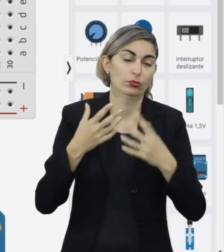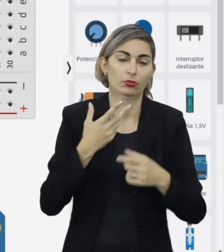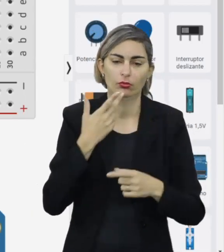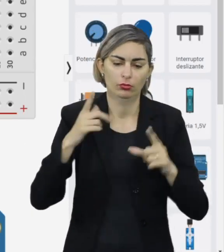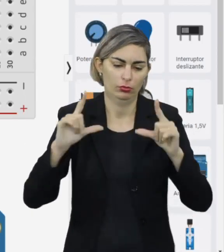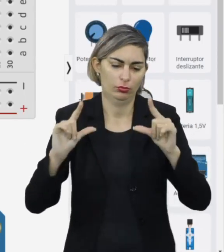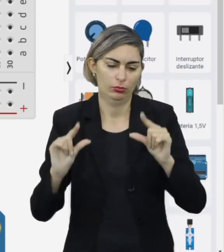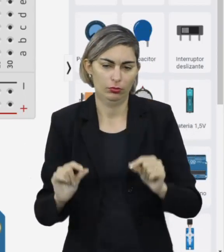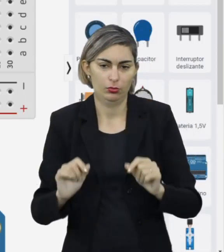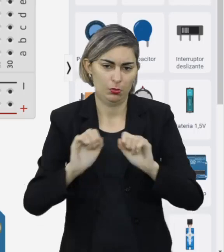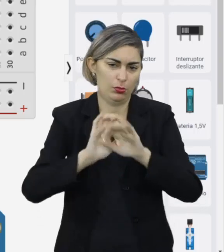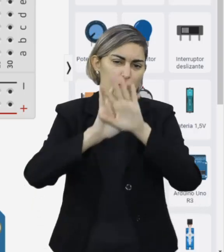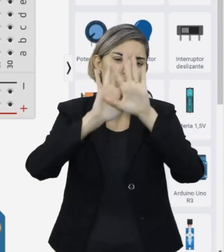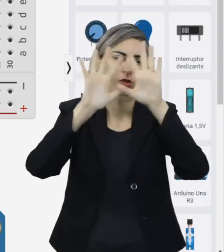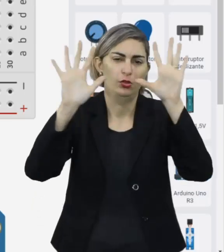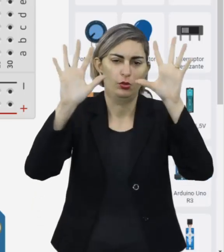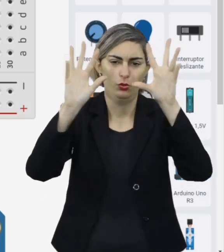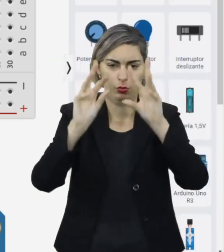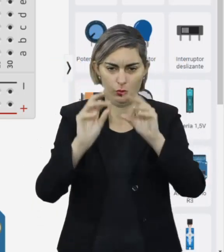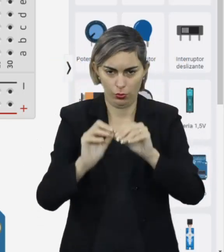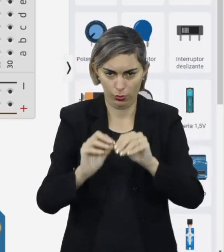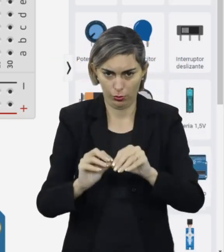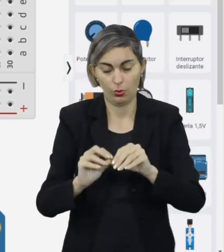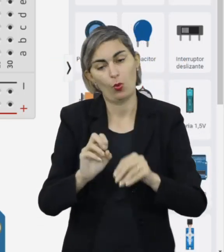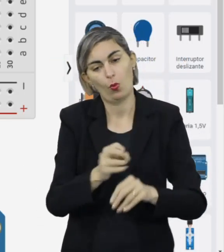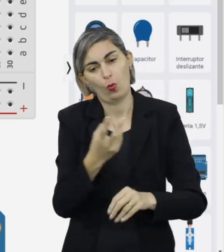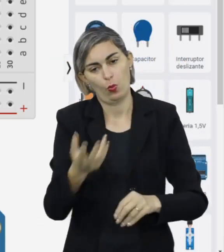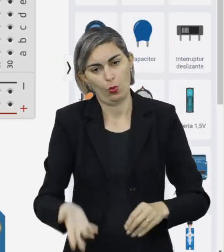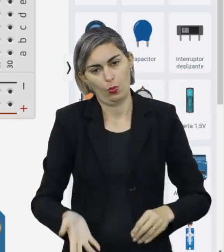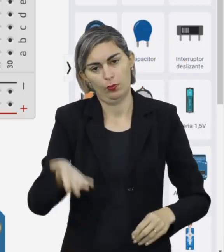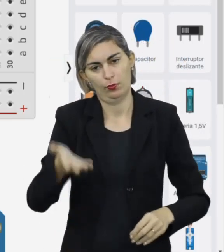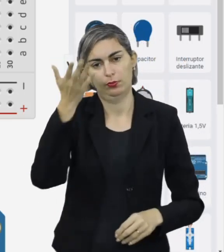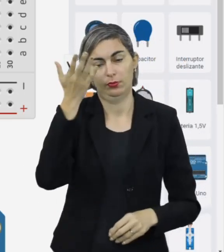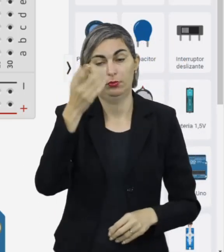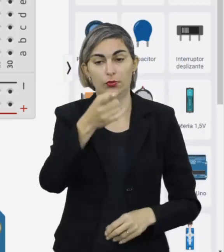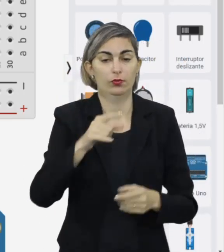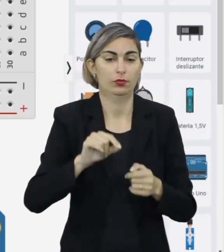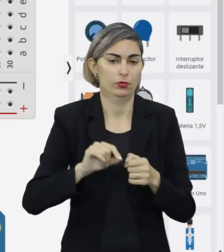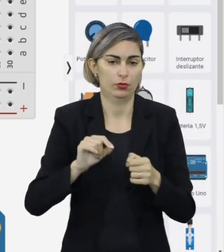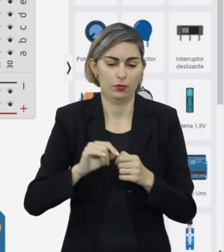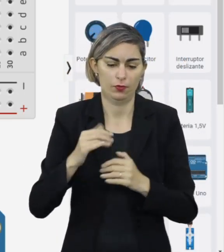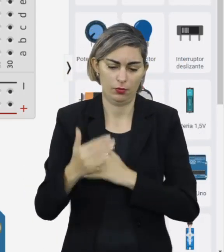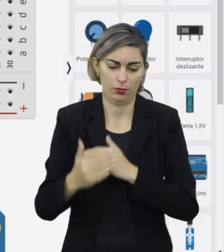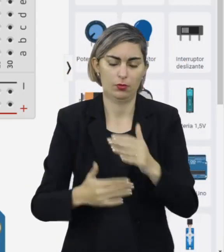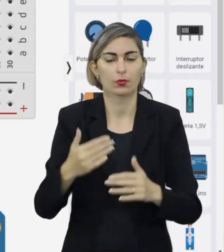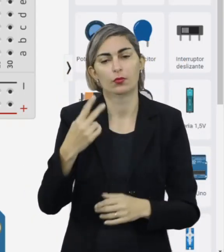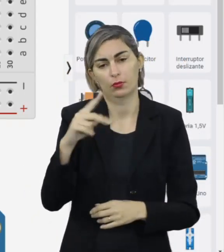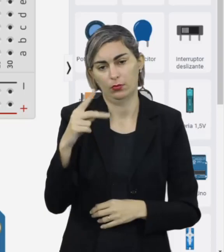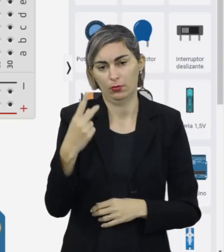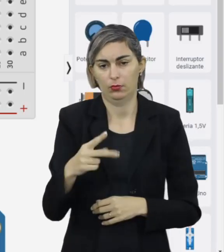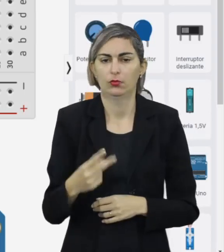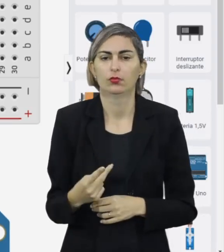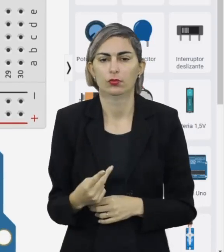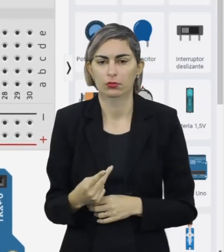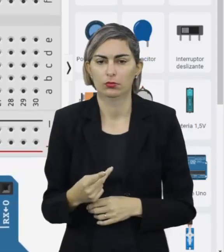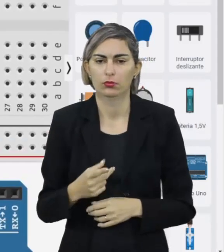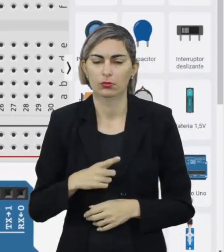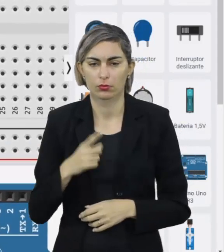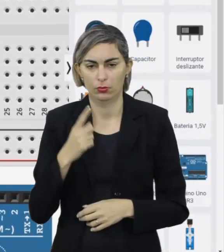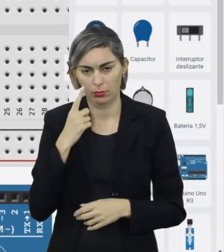você diminui o brilho do seu monitor, por exemplo, ou aumenta esse brilho, você está fazendo um processo como esse que a gente está fazendo aqui,